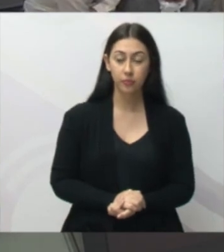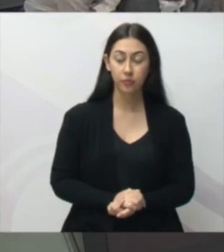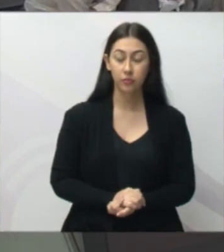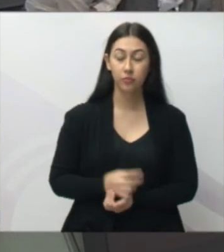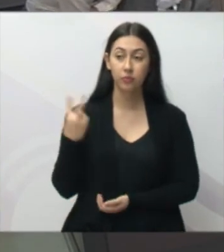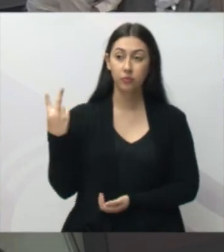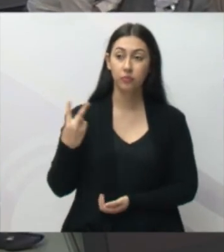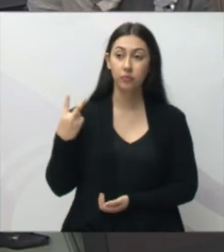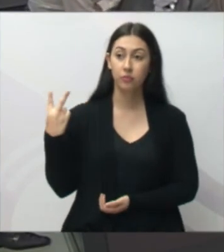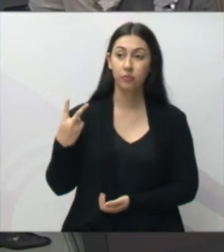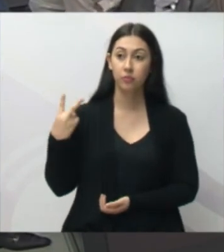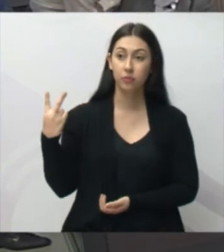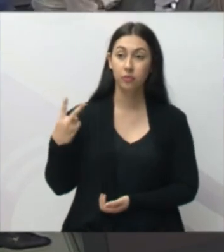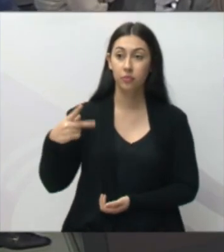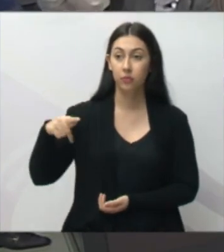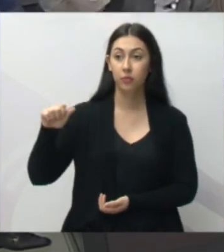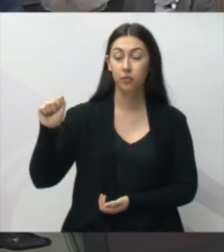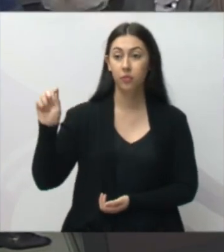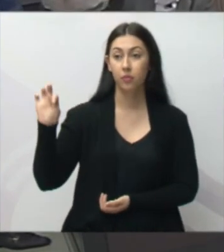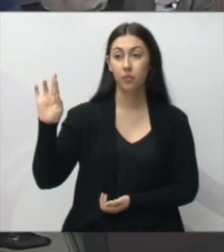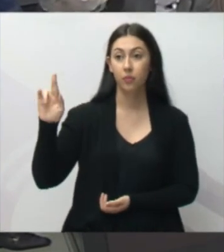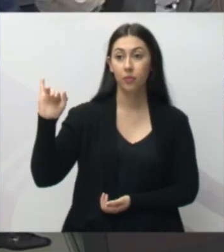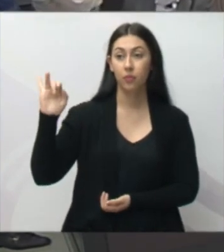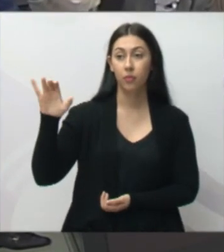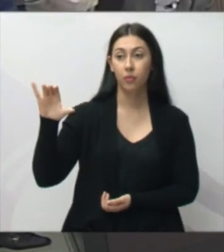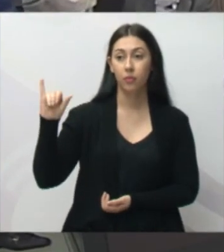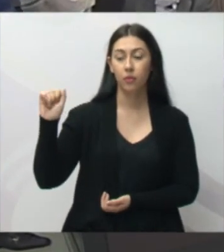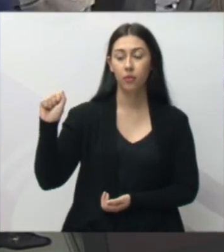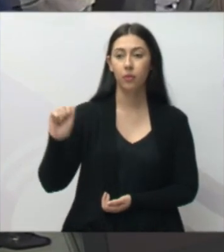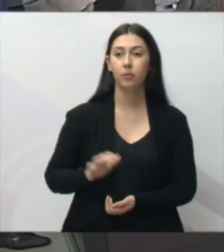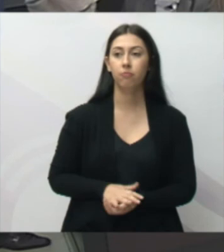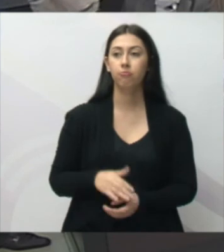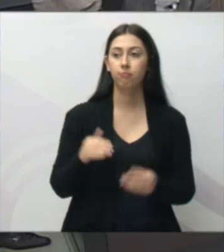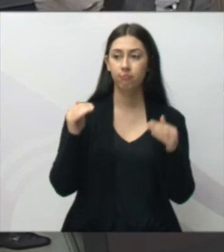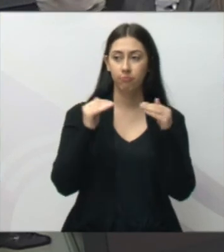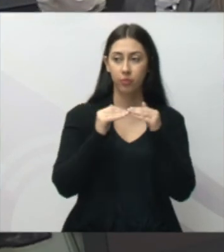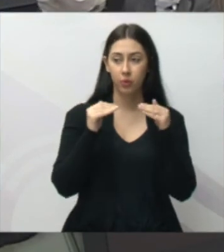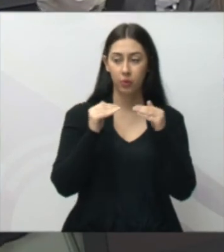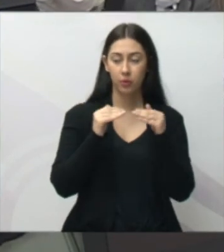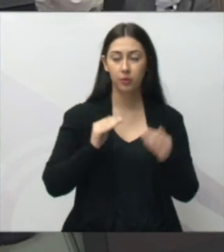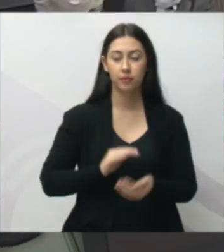Como vota a vereadora Patrícia Giuliani? Favorável.